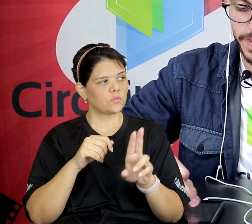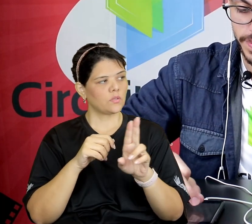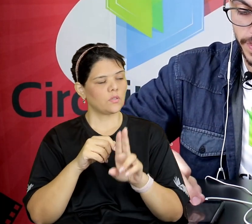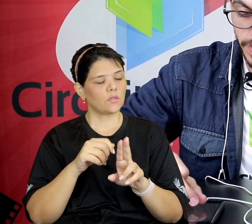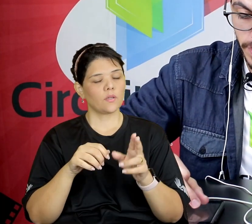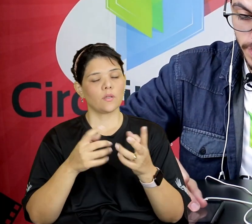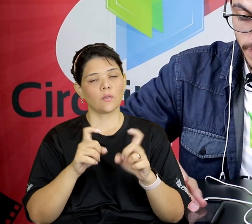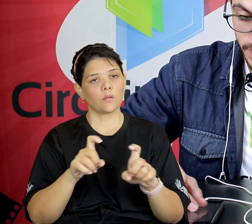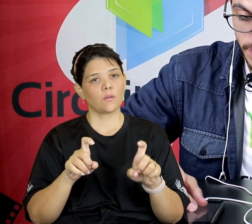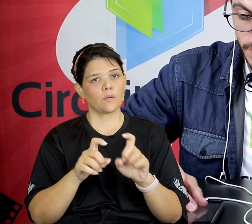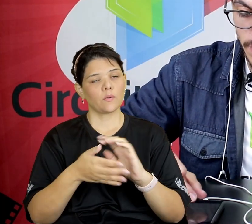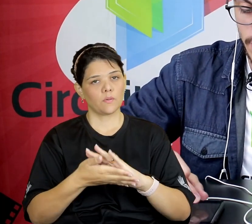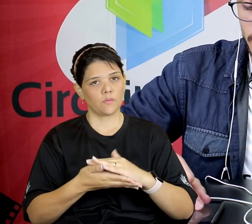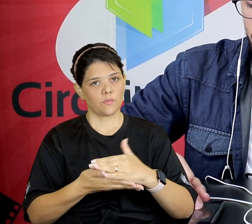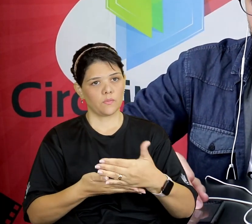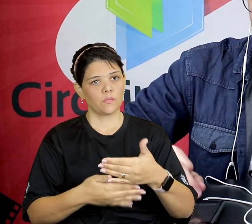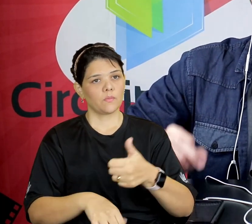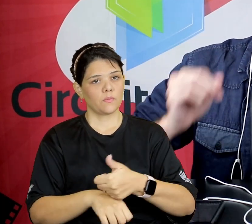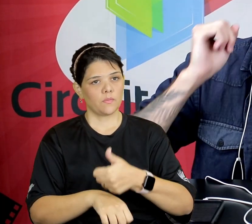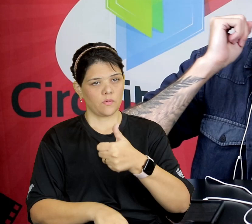Vamos lá.